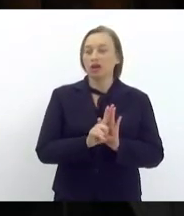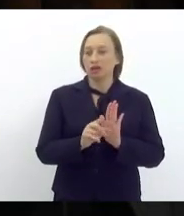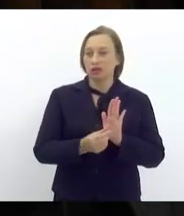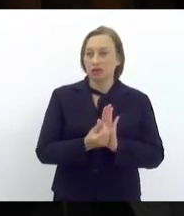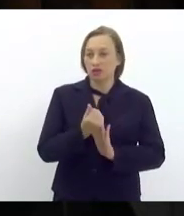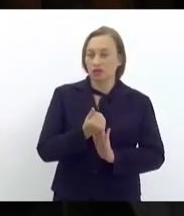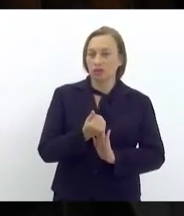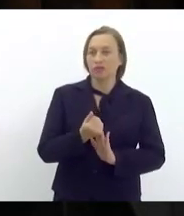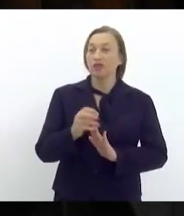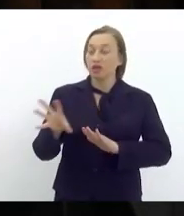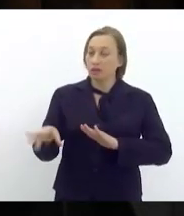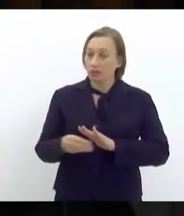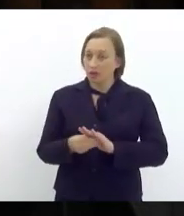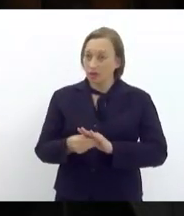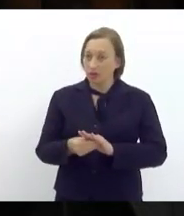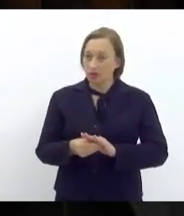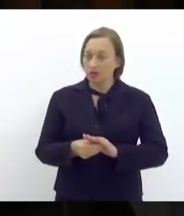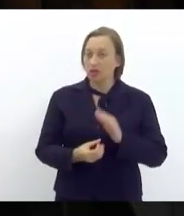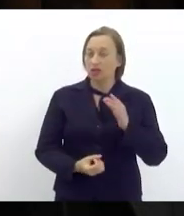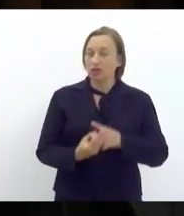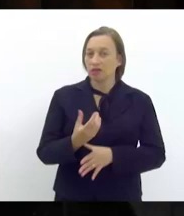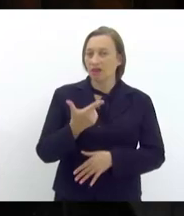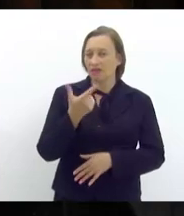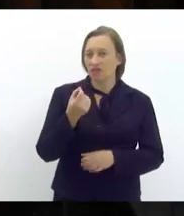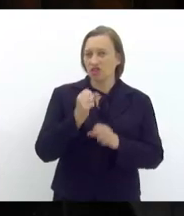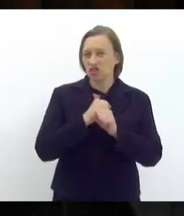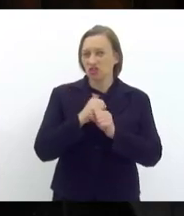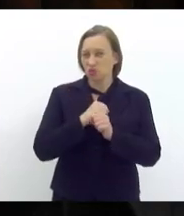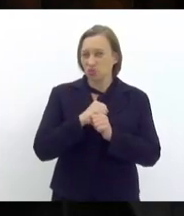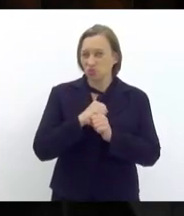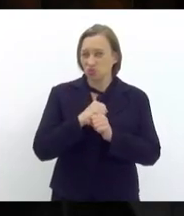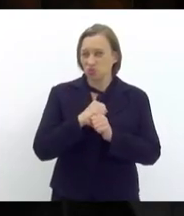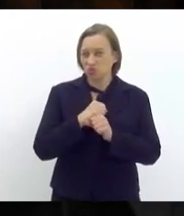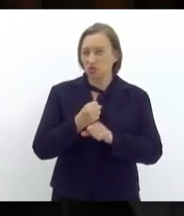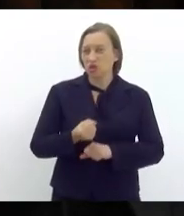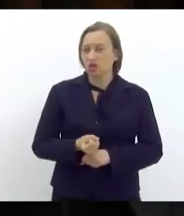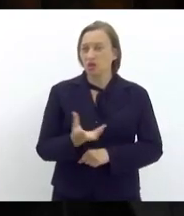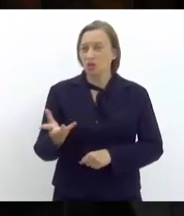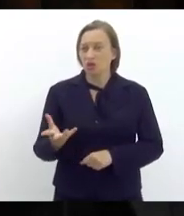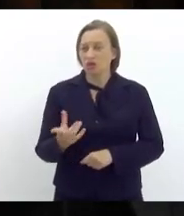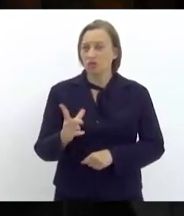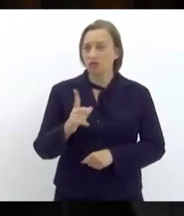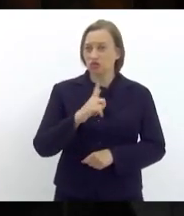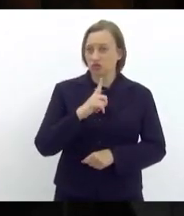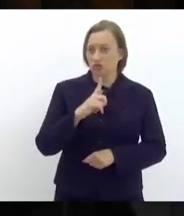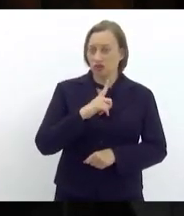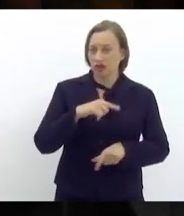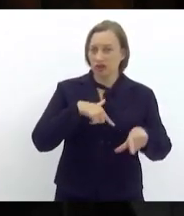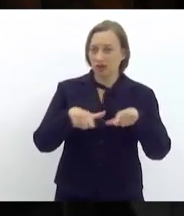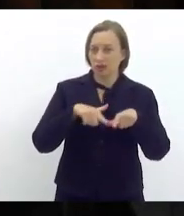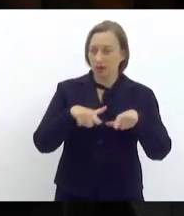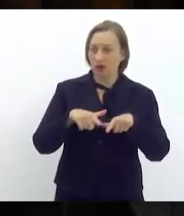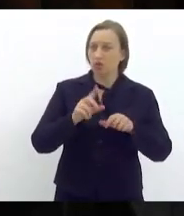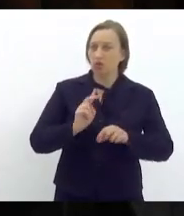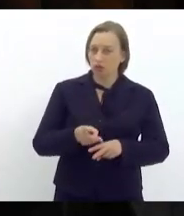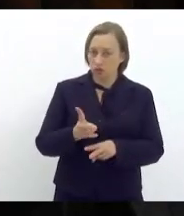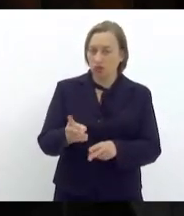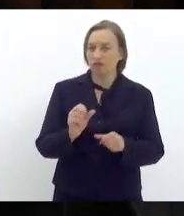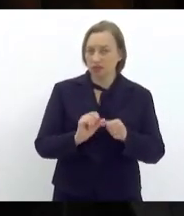que faço há 20 anos enquanto tiver mandato irei fazê-la